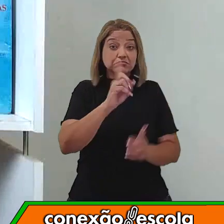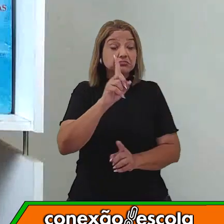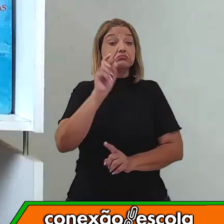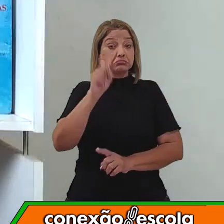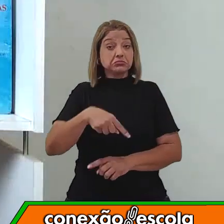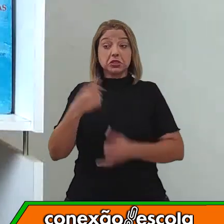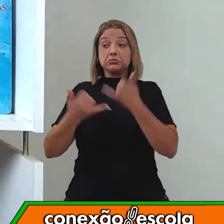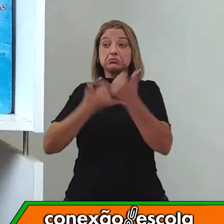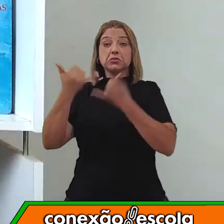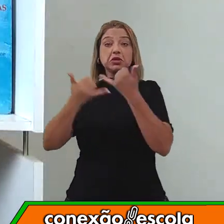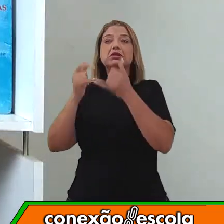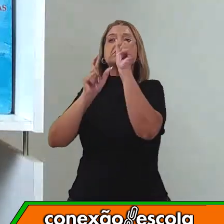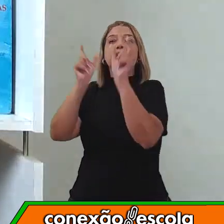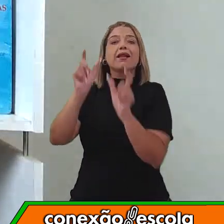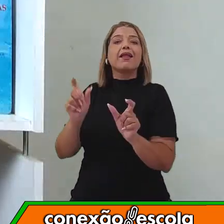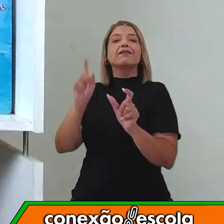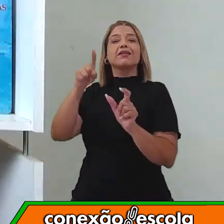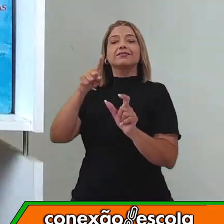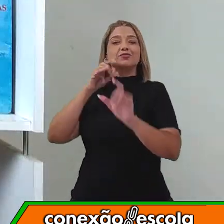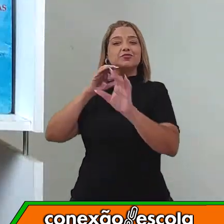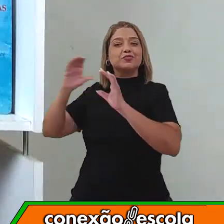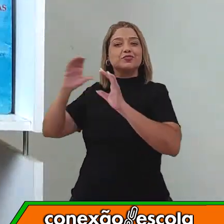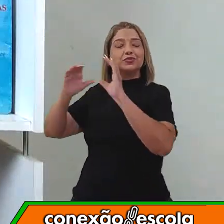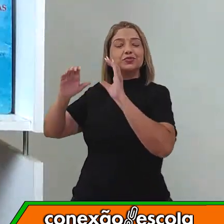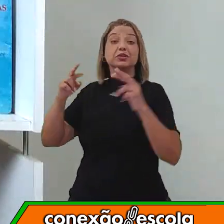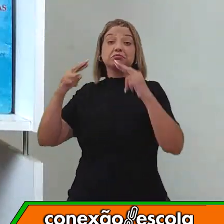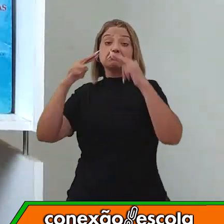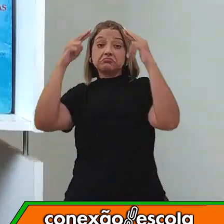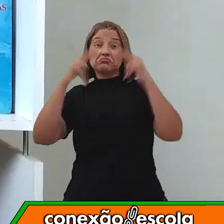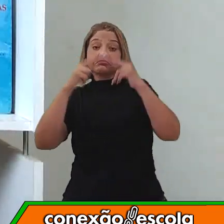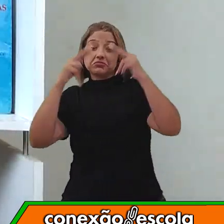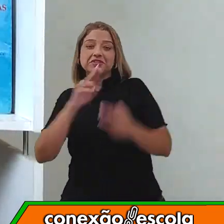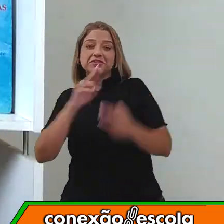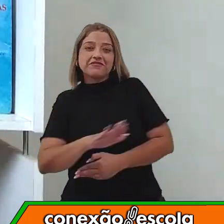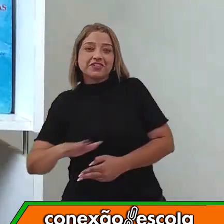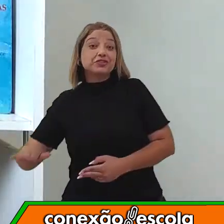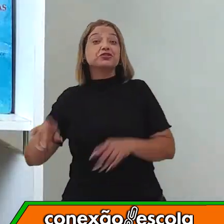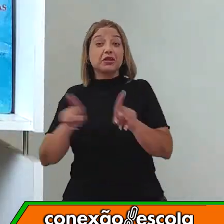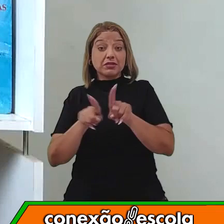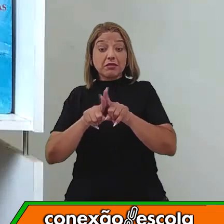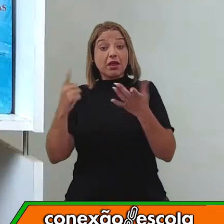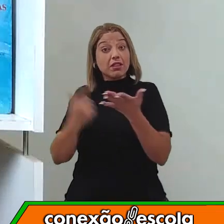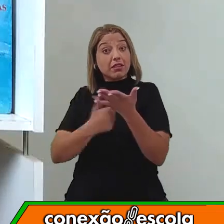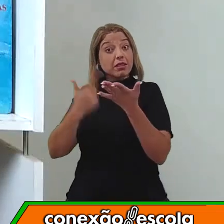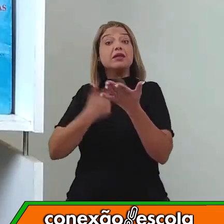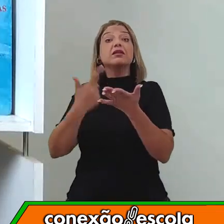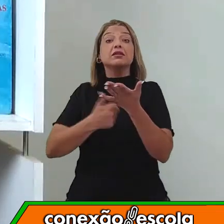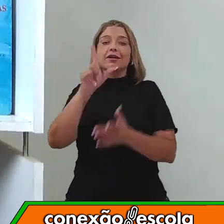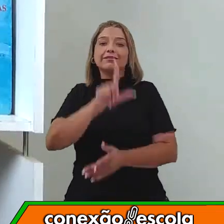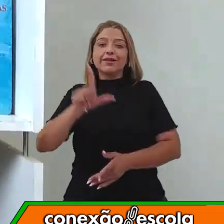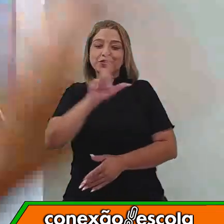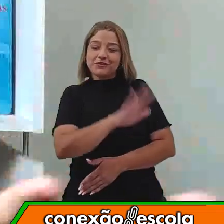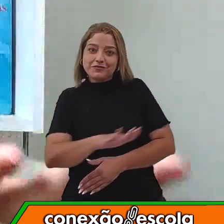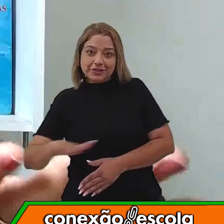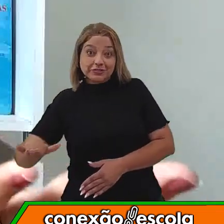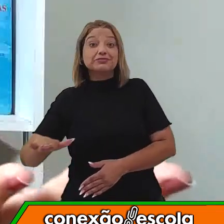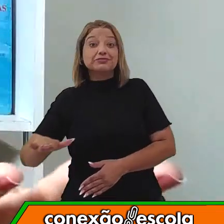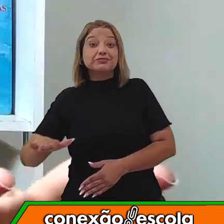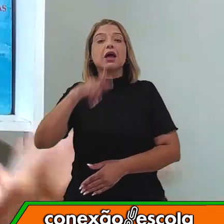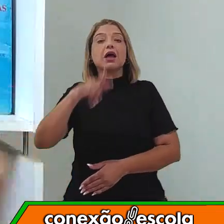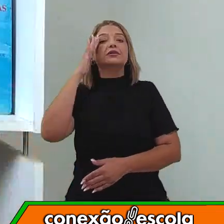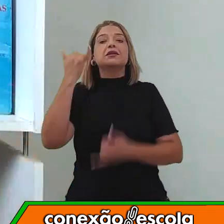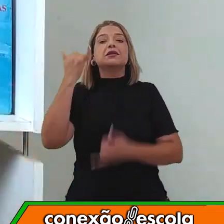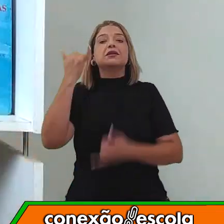também com as palavras das músicas, das parlendas, das histórias que estão nos livros infantis. Dá para brincar de descobrir qual a palavra